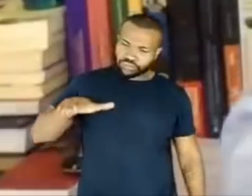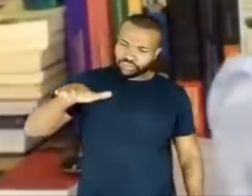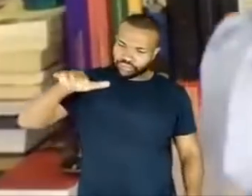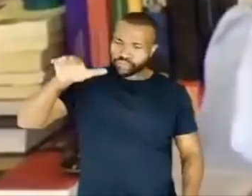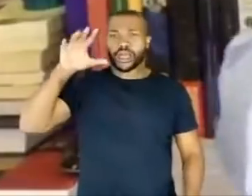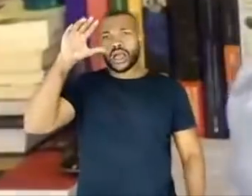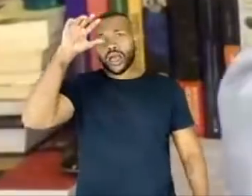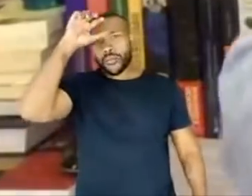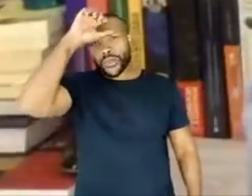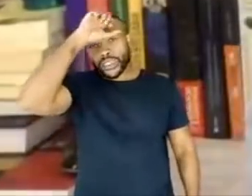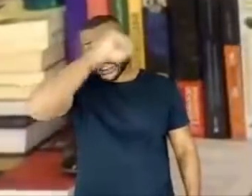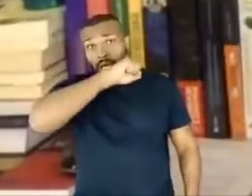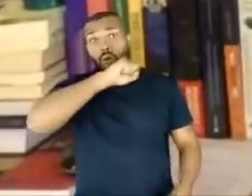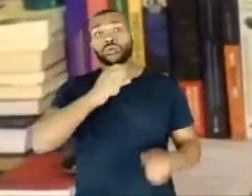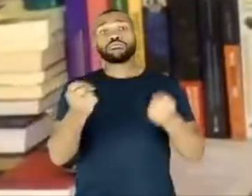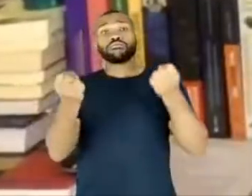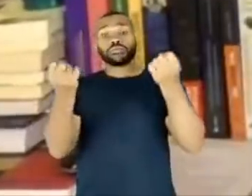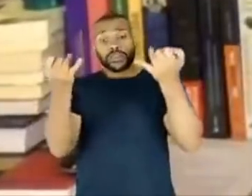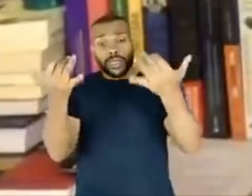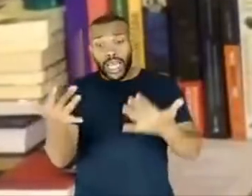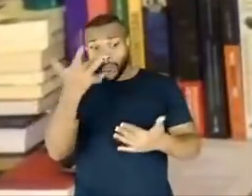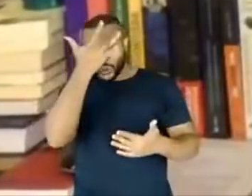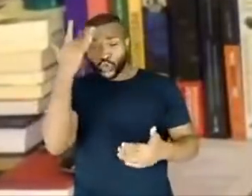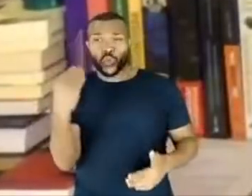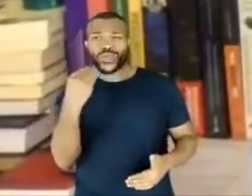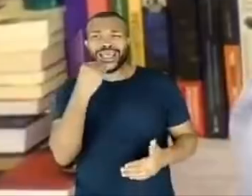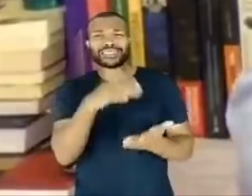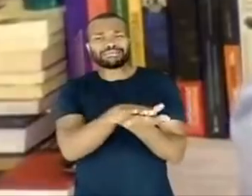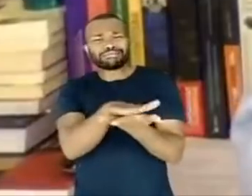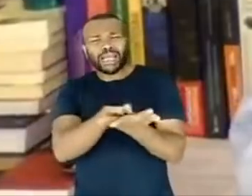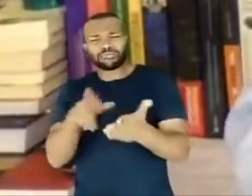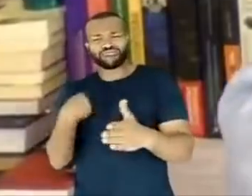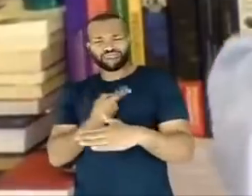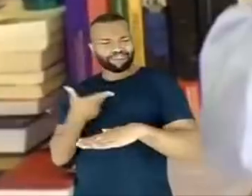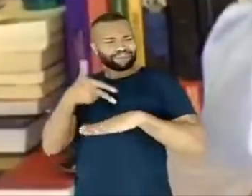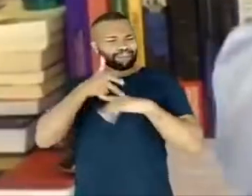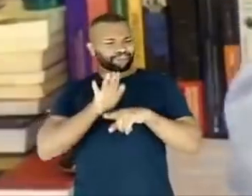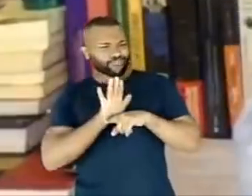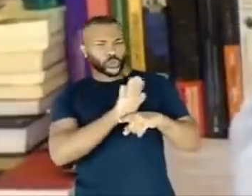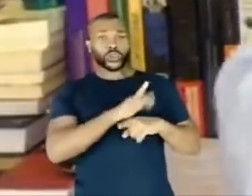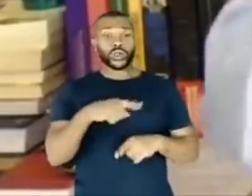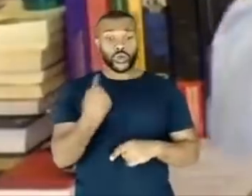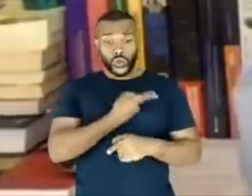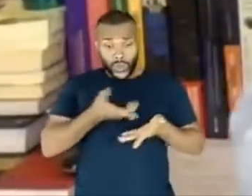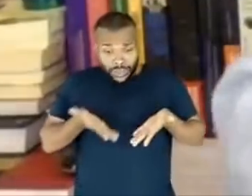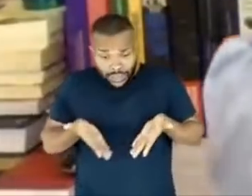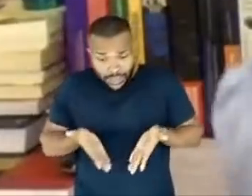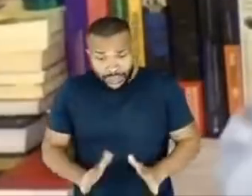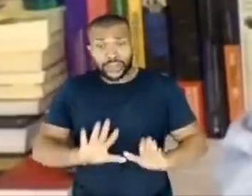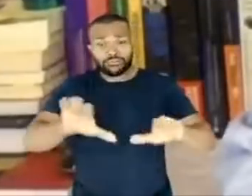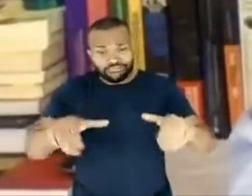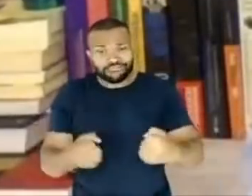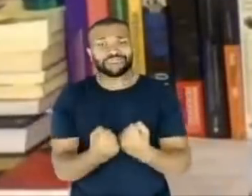por aqueles que não tinham nem vez e nem voz. Nós nascemos para defender os direitos